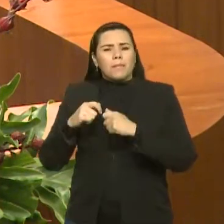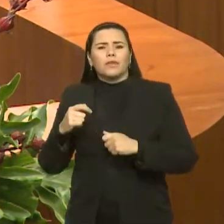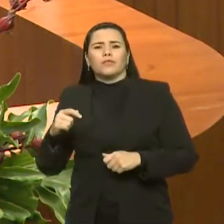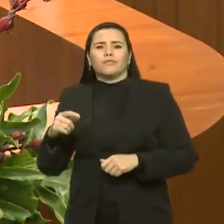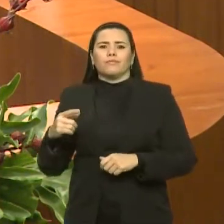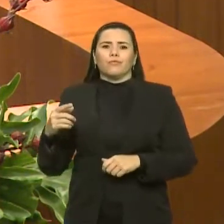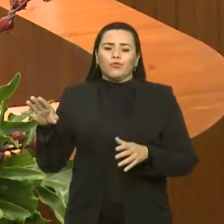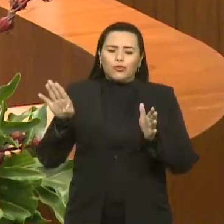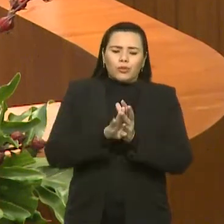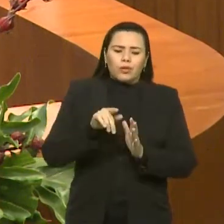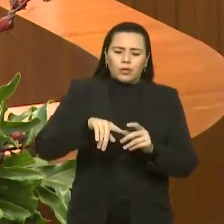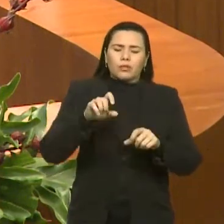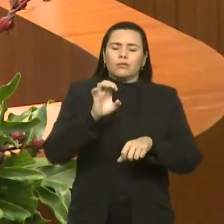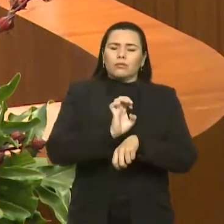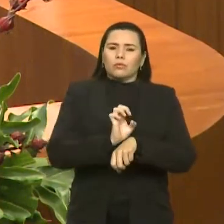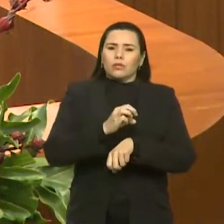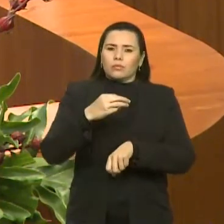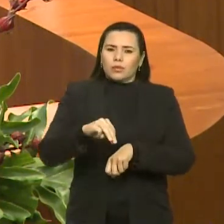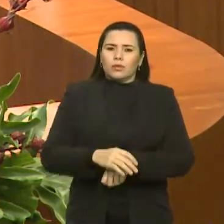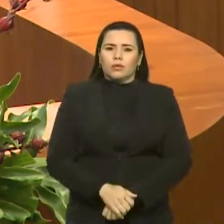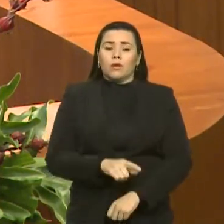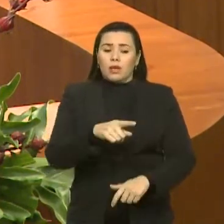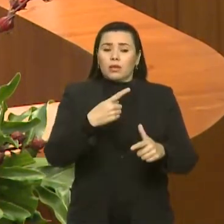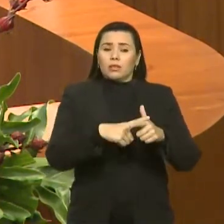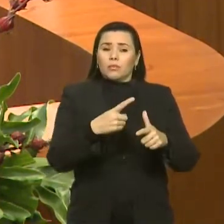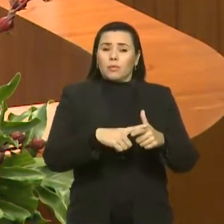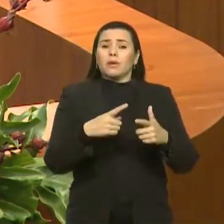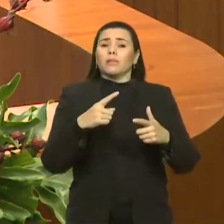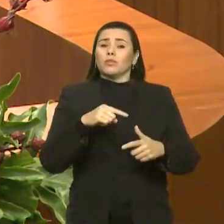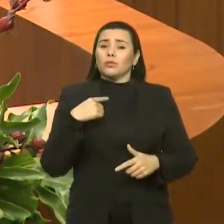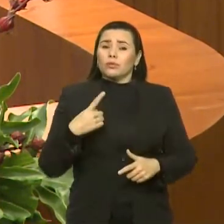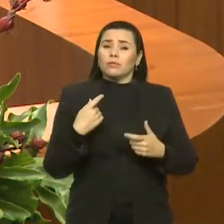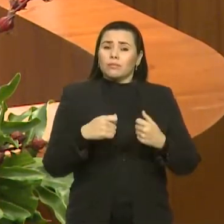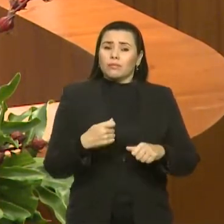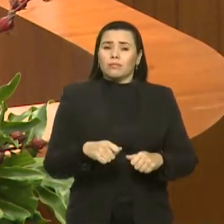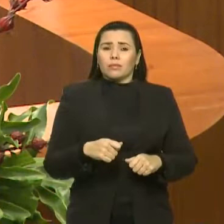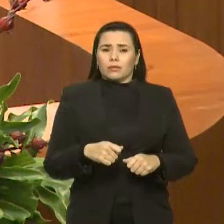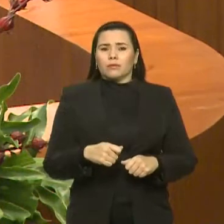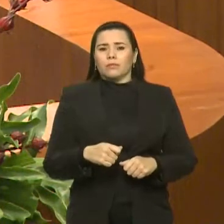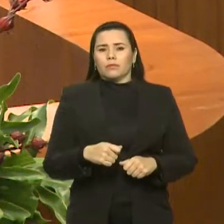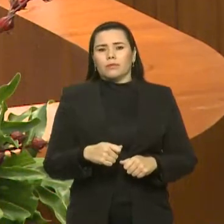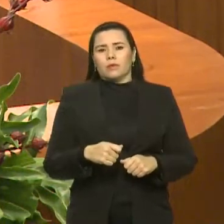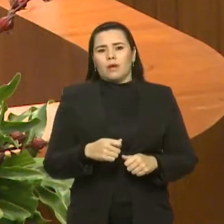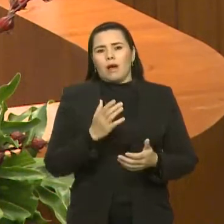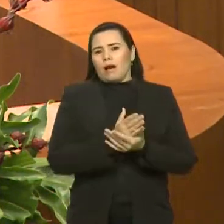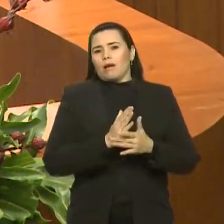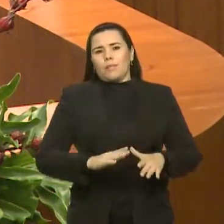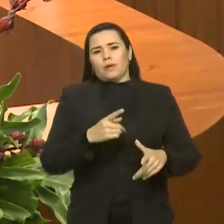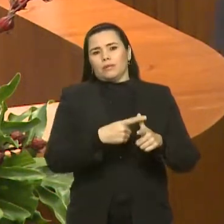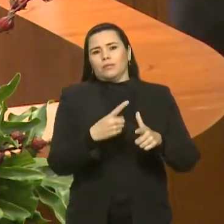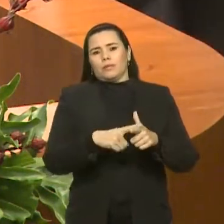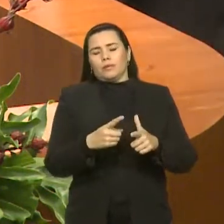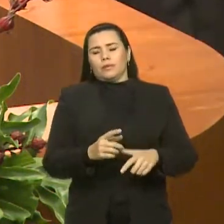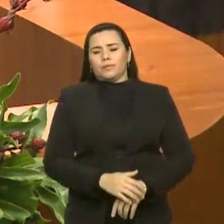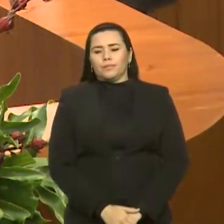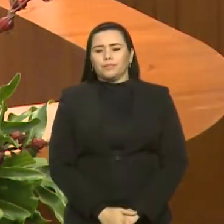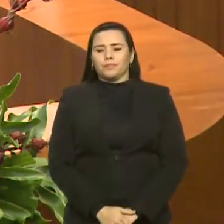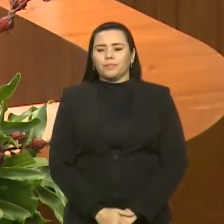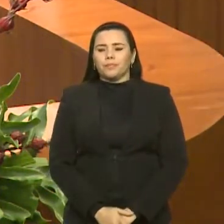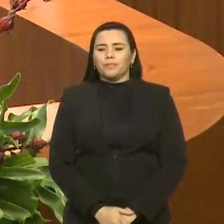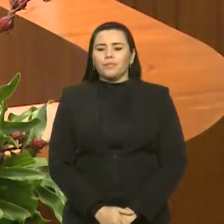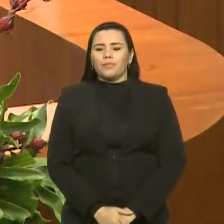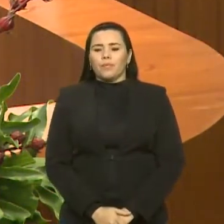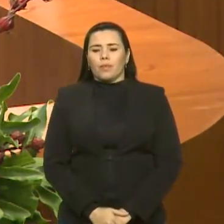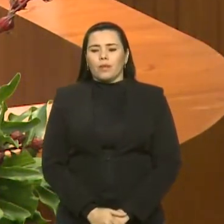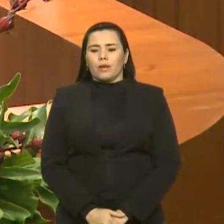falar das demandas que a gente tem aqui para fazer, que é a criação da comissão dos ferribotes,